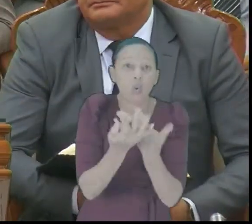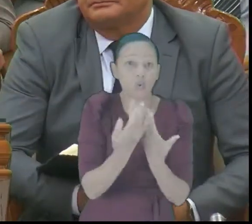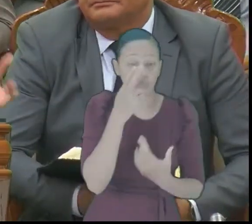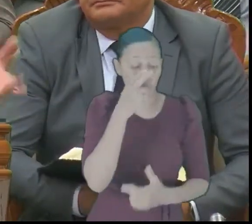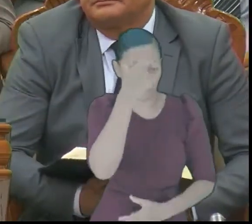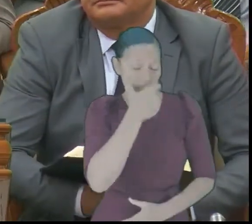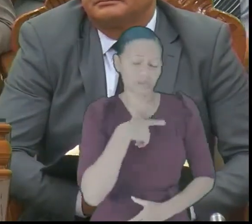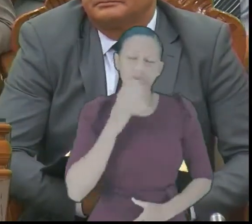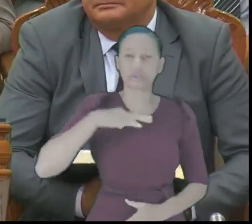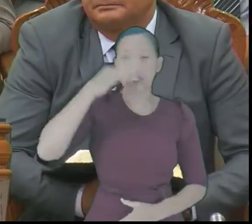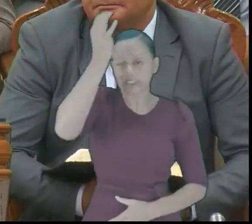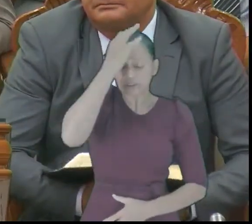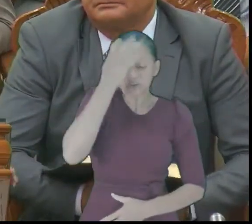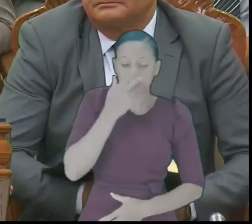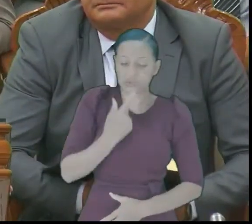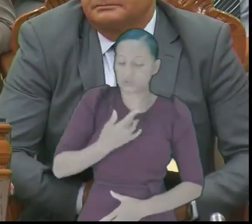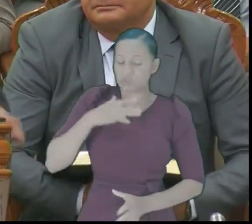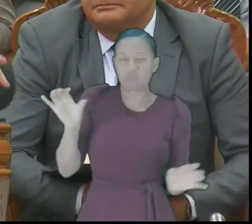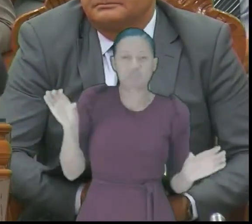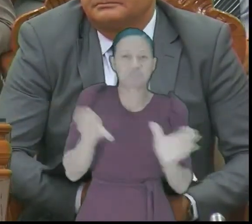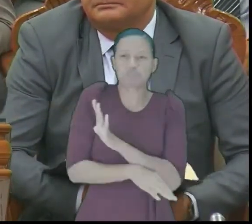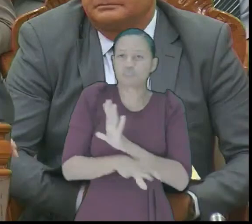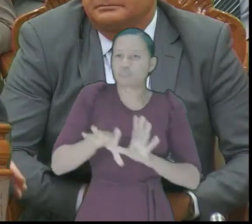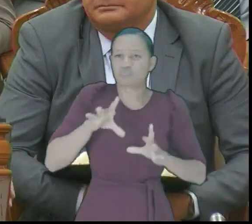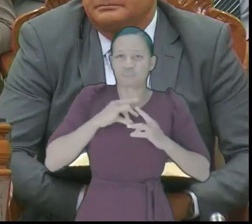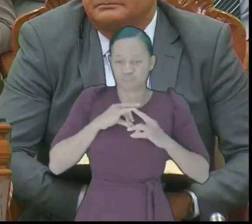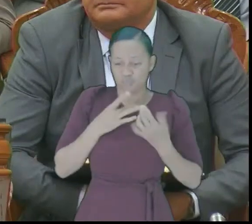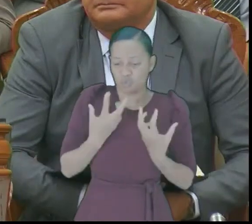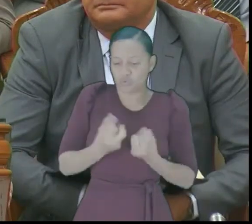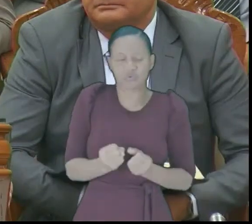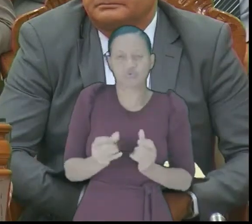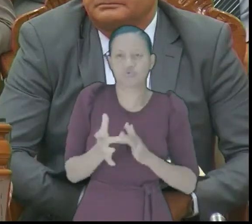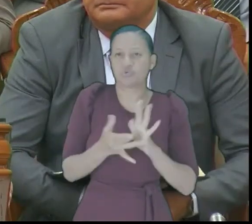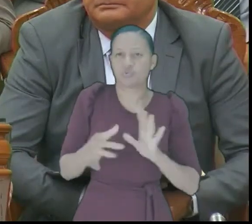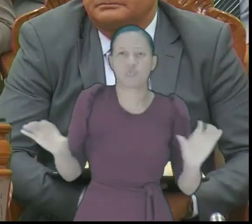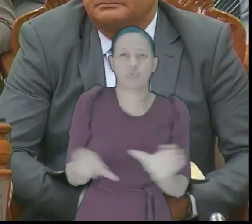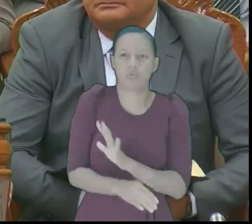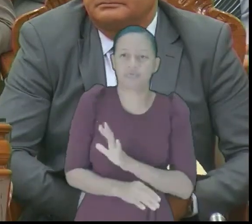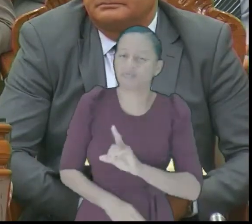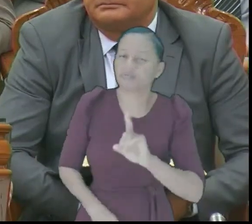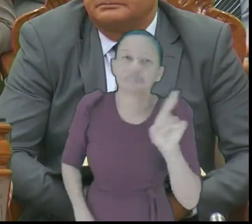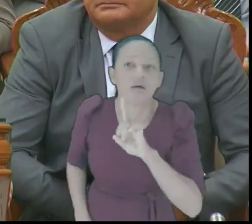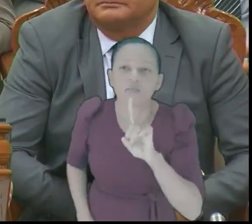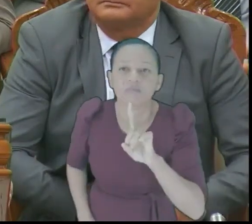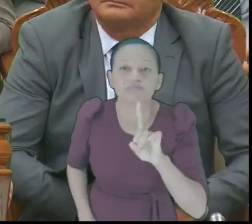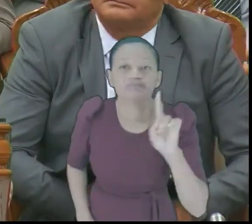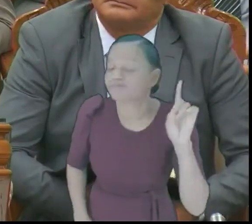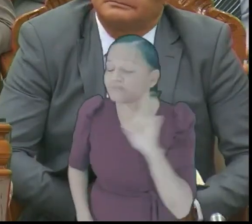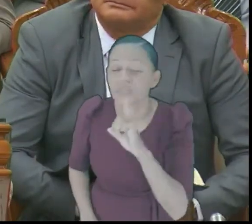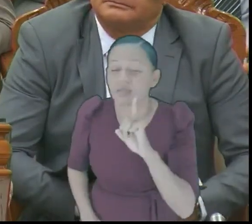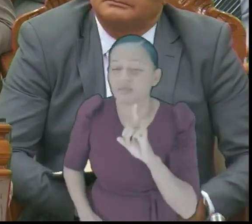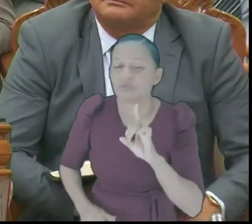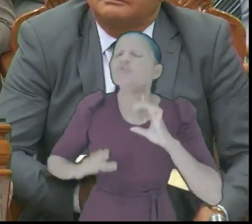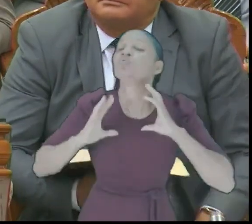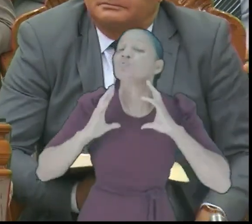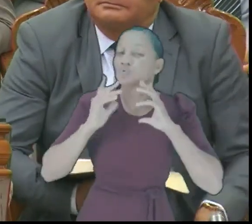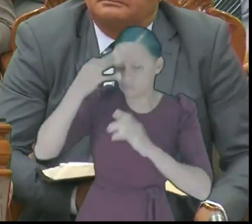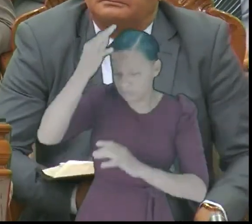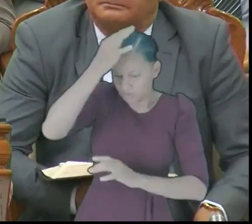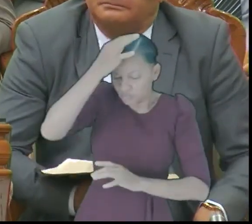Espírito Santo e já é batizado com o Espírito Santo quando se converte. Não. Ter o Espírito Santo, todo crente